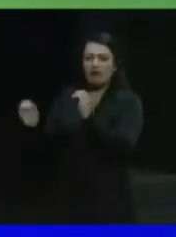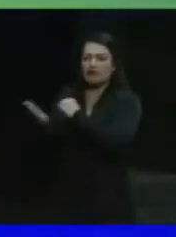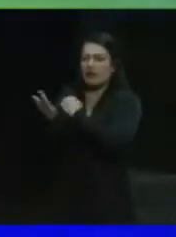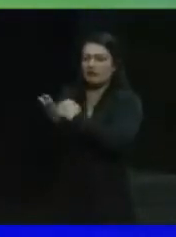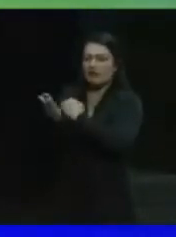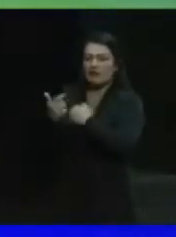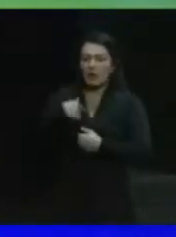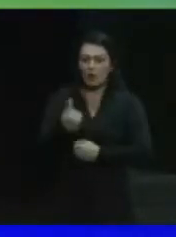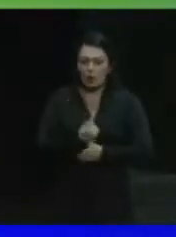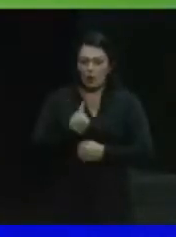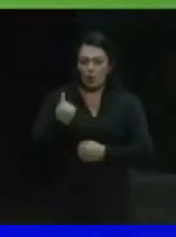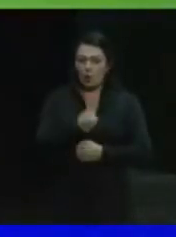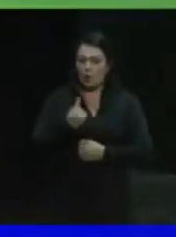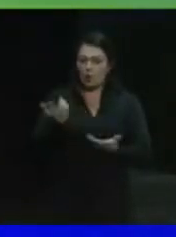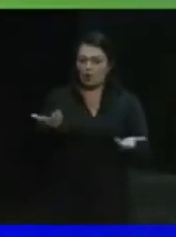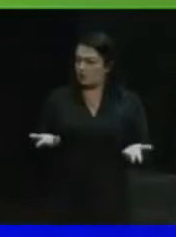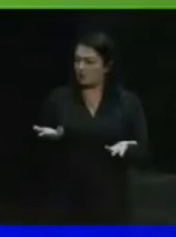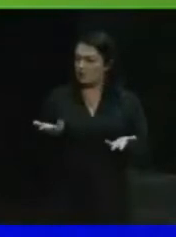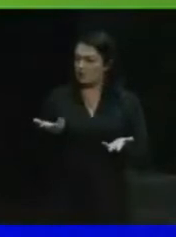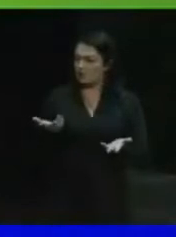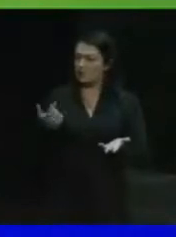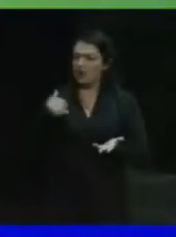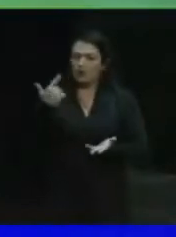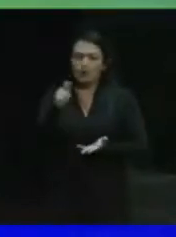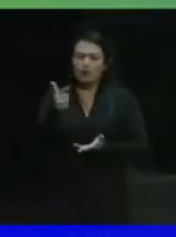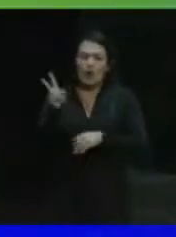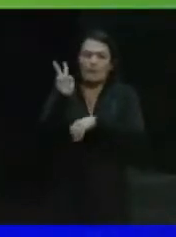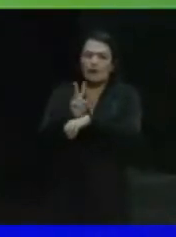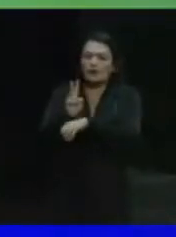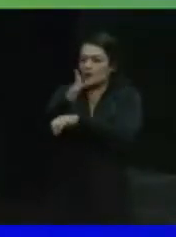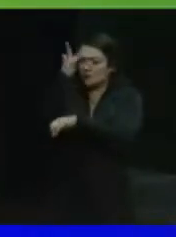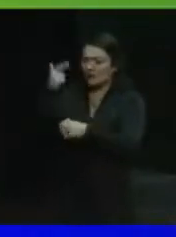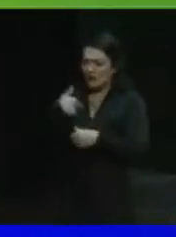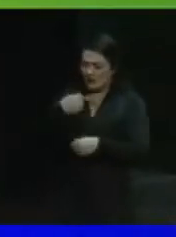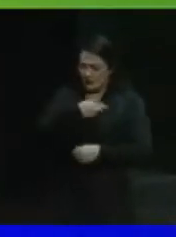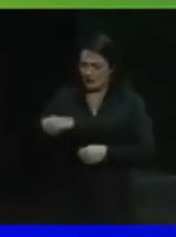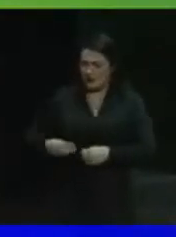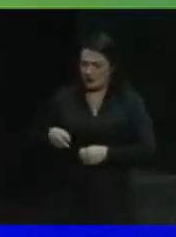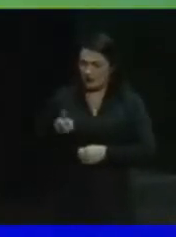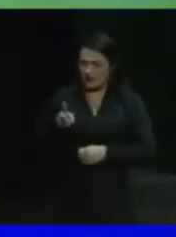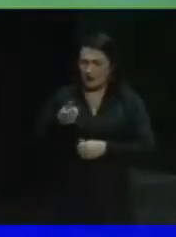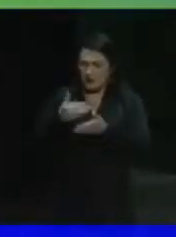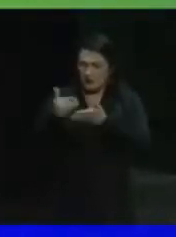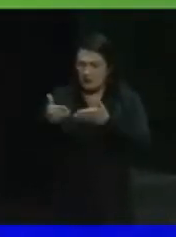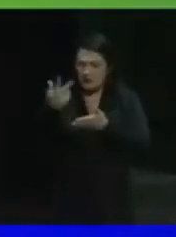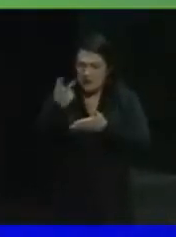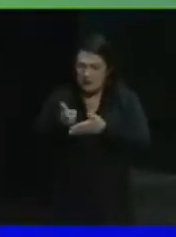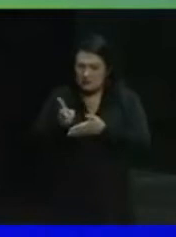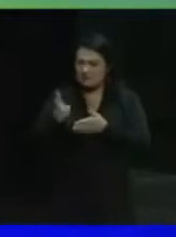corrupção sem proteger quem quer que seja, continuar como ministro seria apenas uma